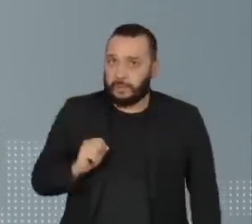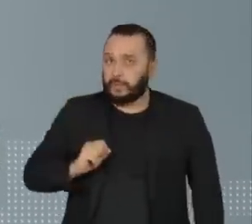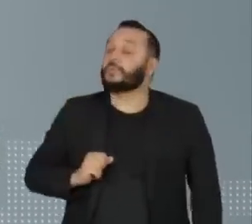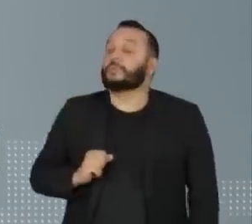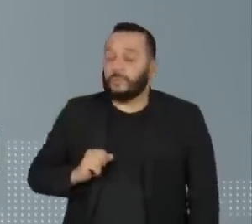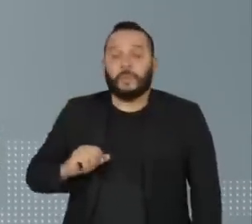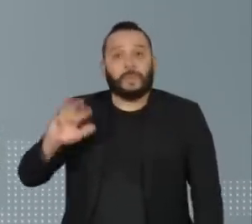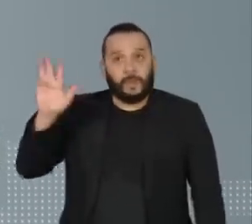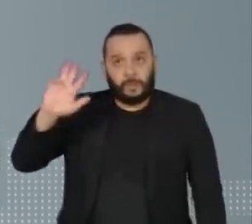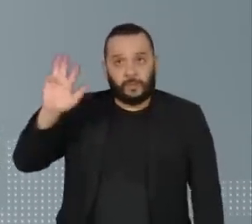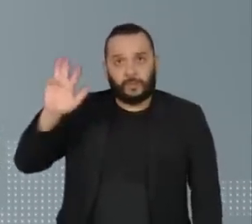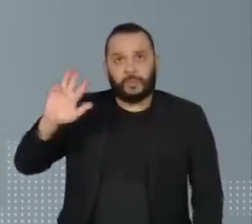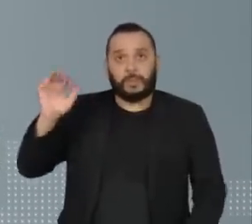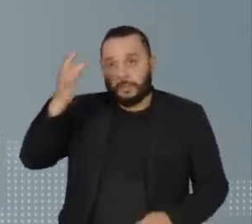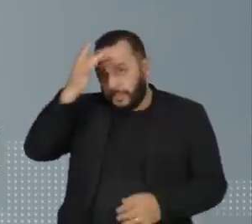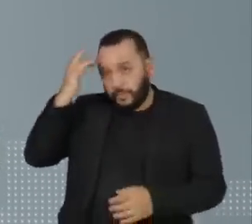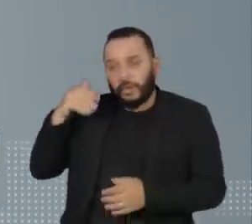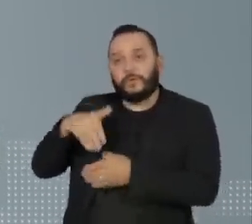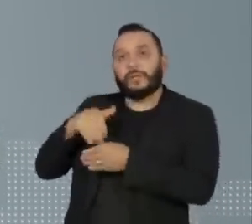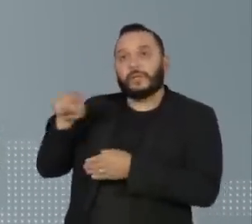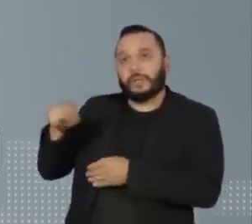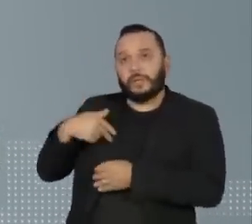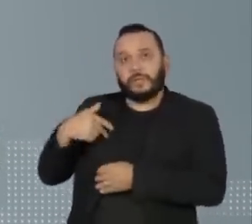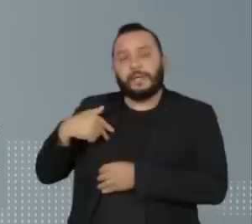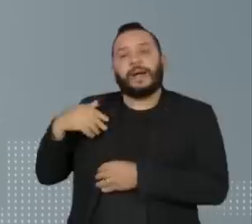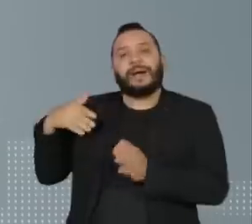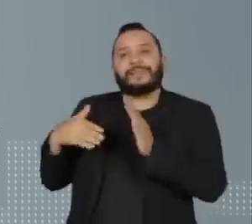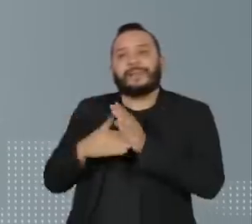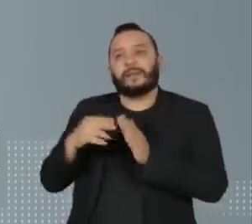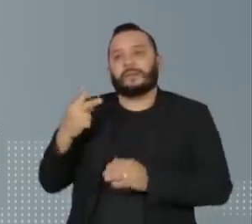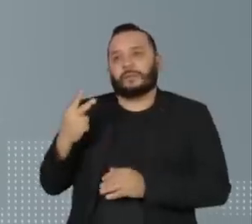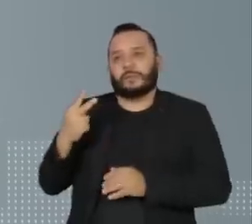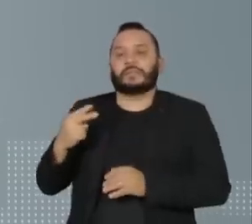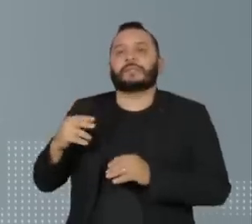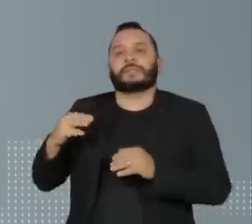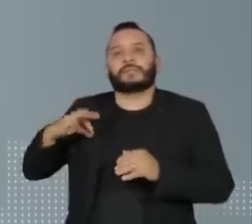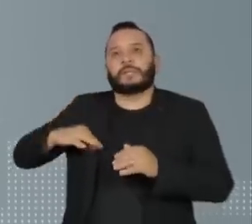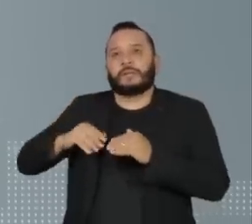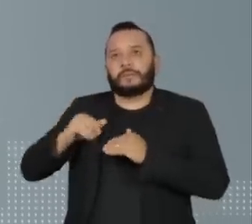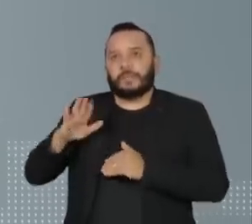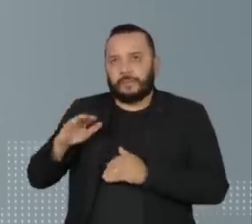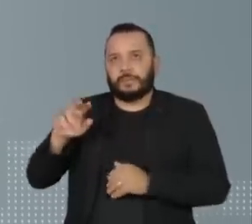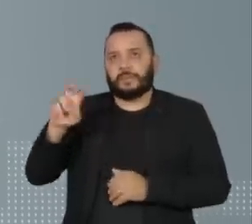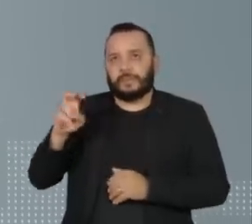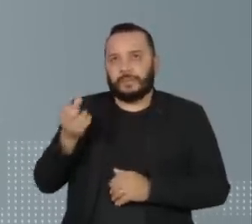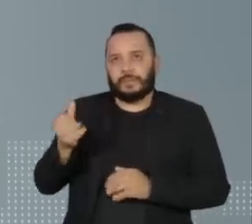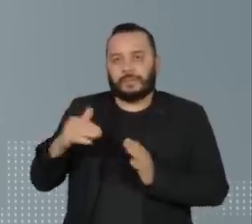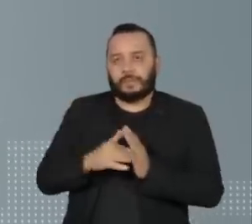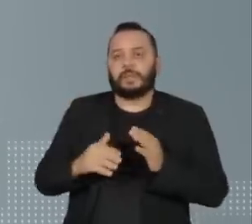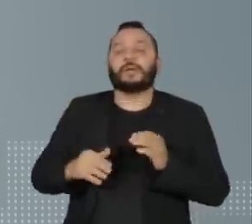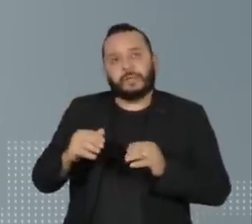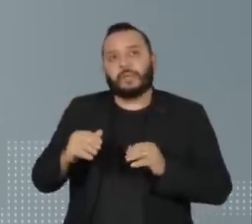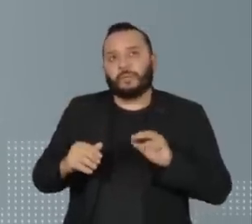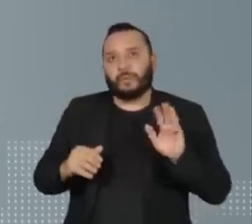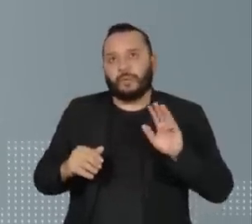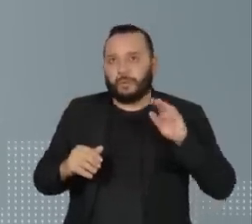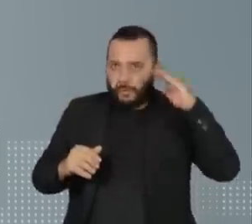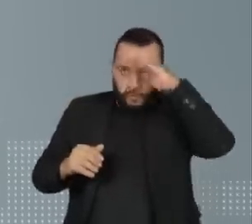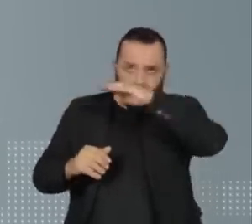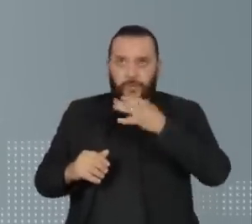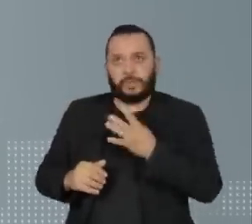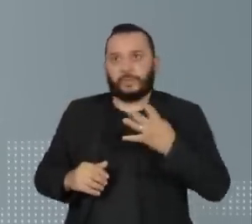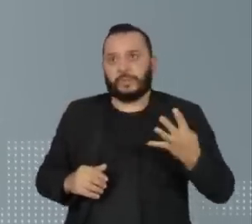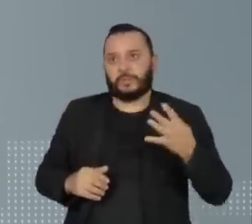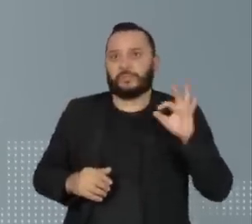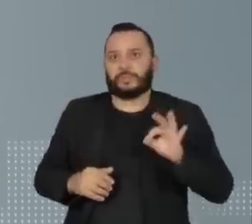os eleitores com renda de até dois salários mínimos 56 a 44 bolsonaro vence por